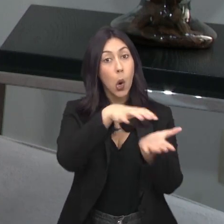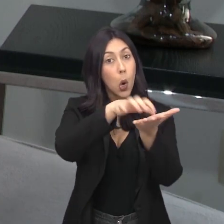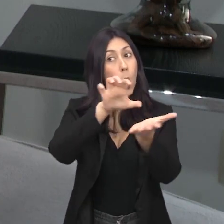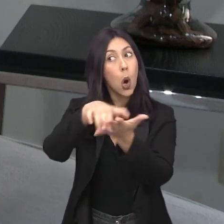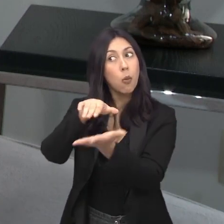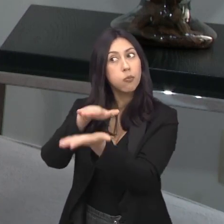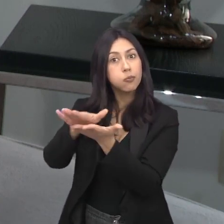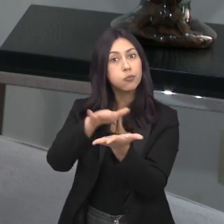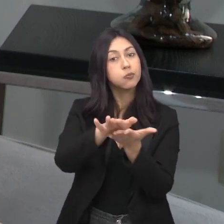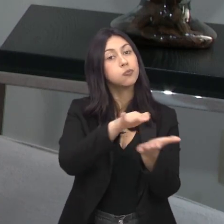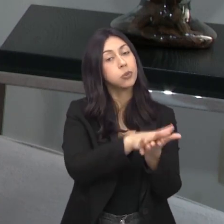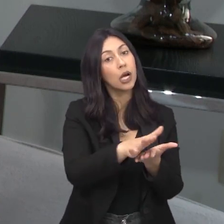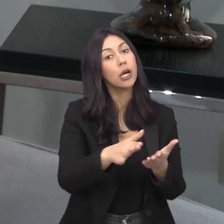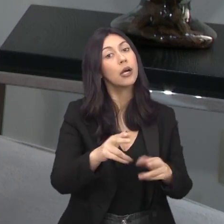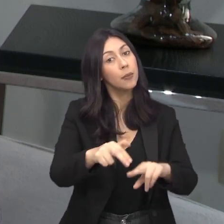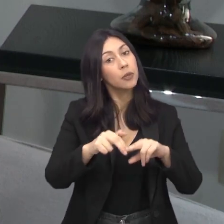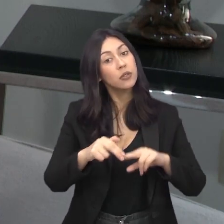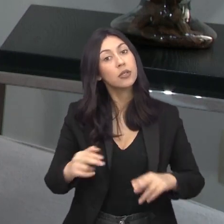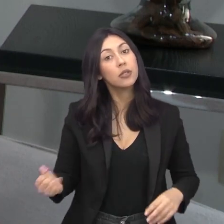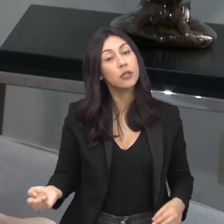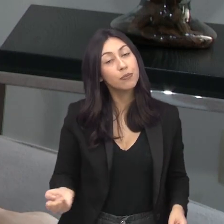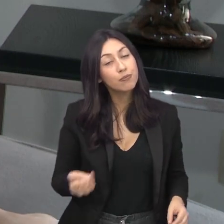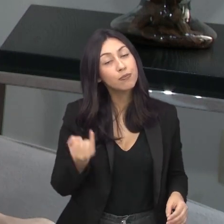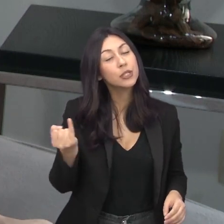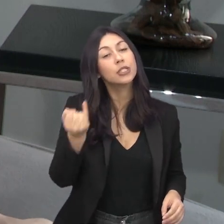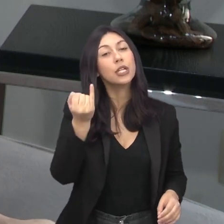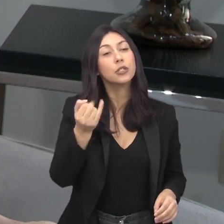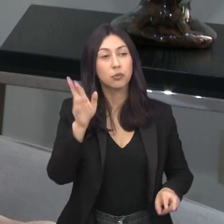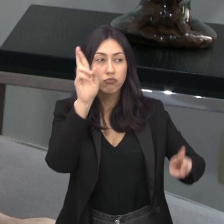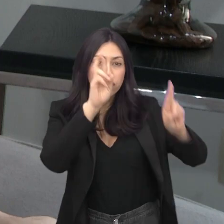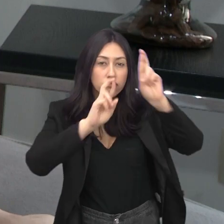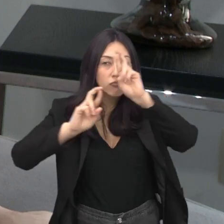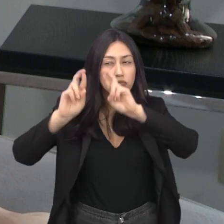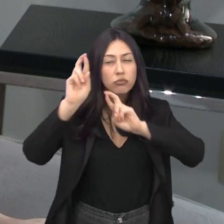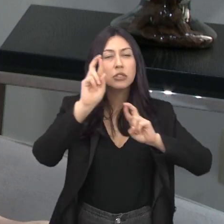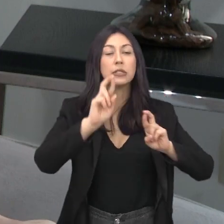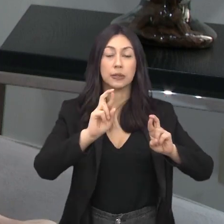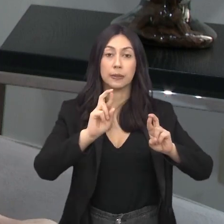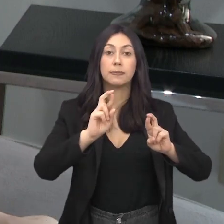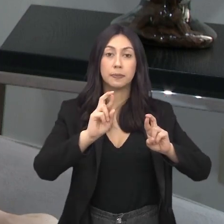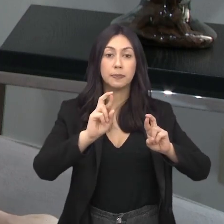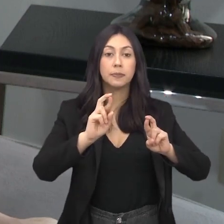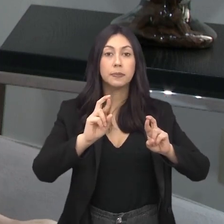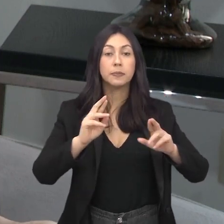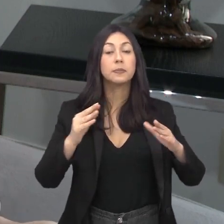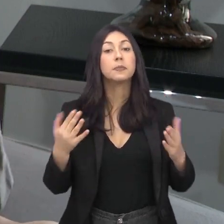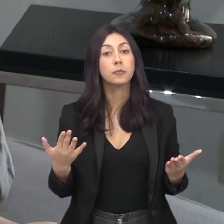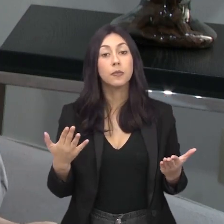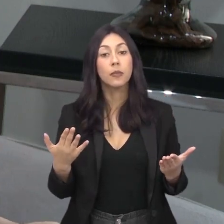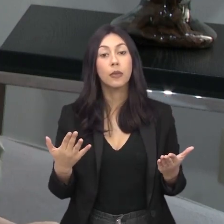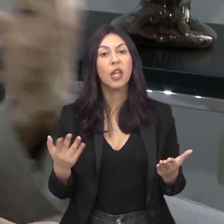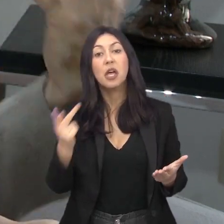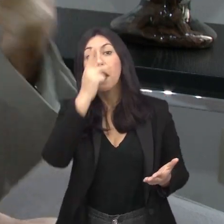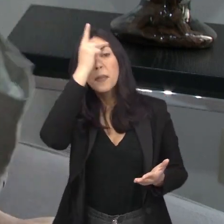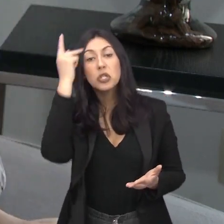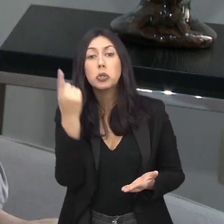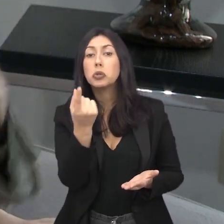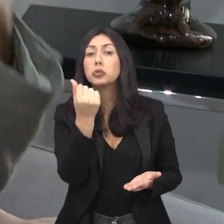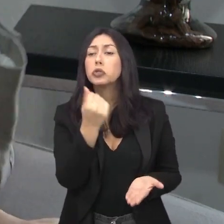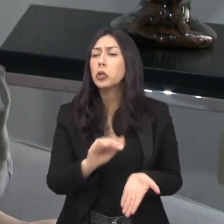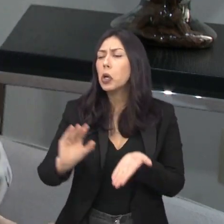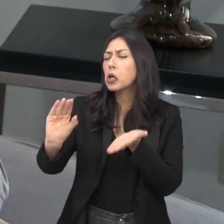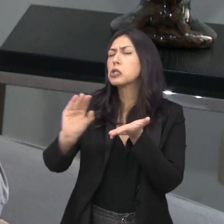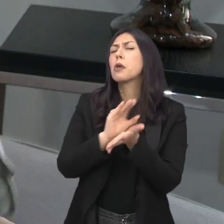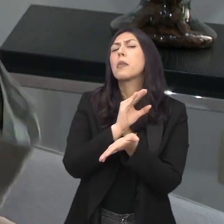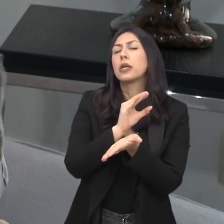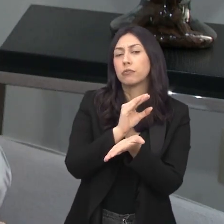é, talvez, o aspecto mais importante da ação fiscalizatória. né? Aquele que está